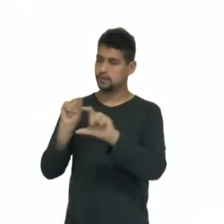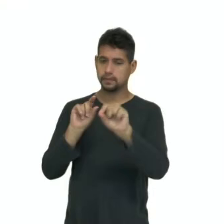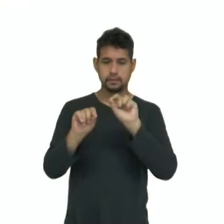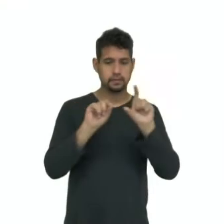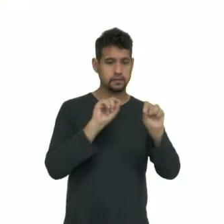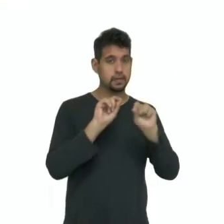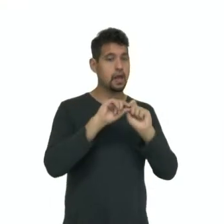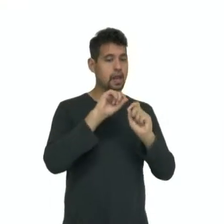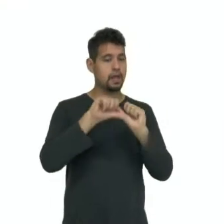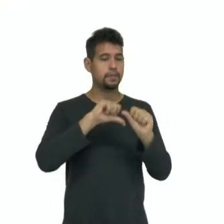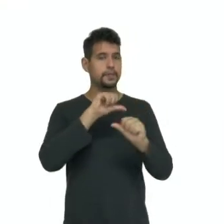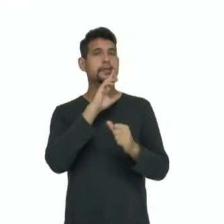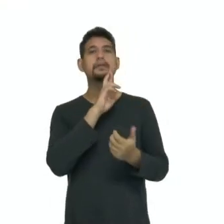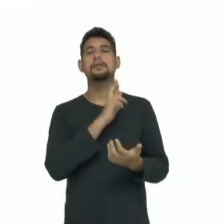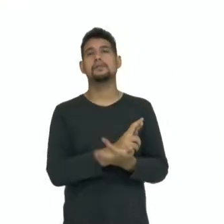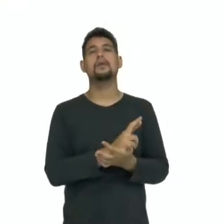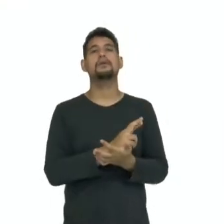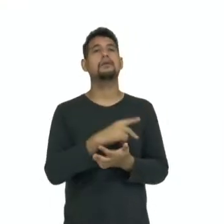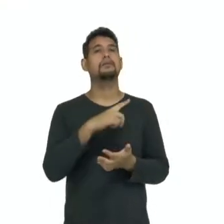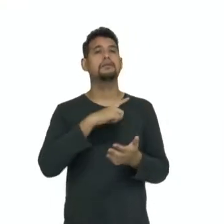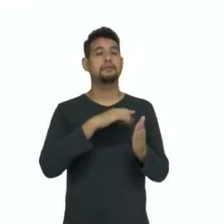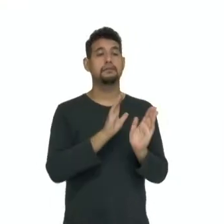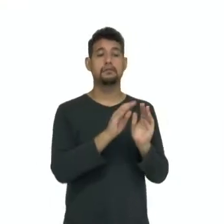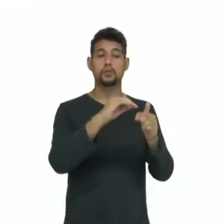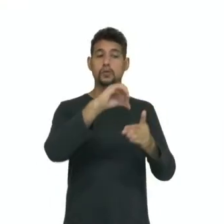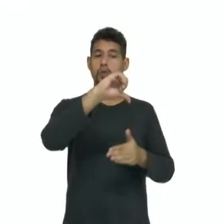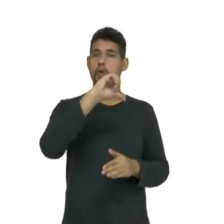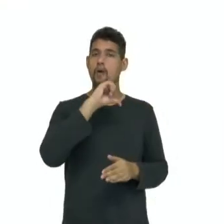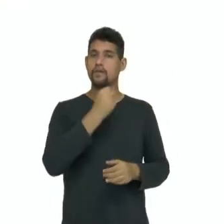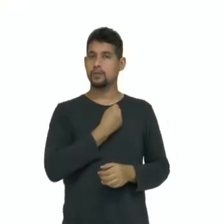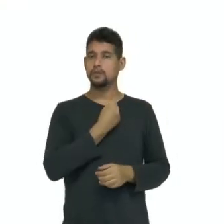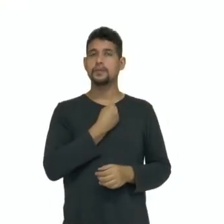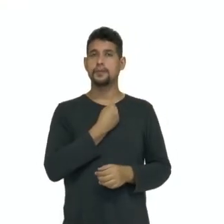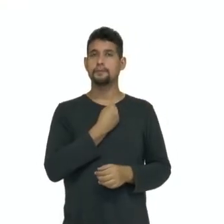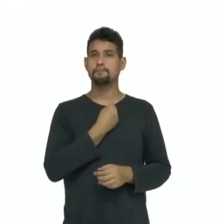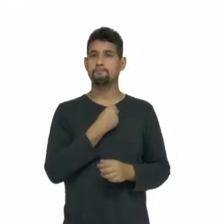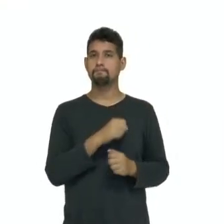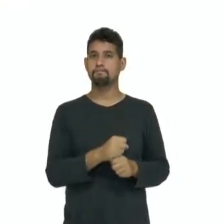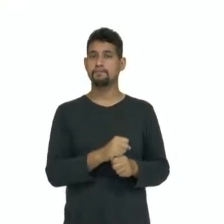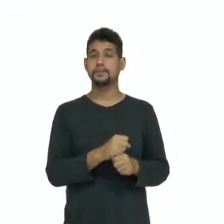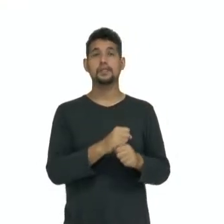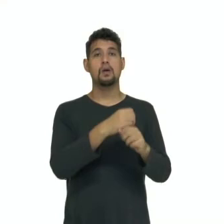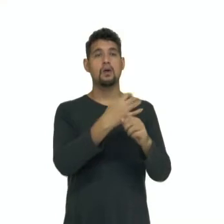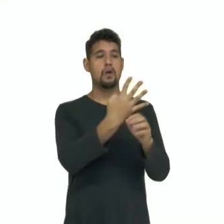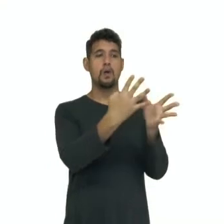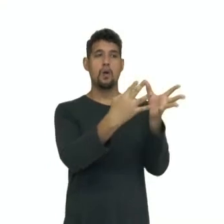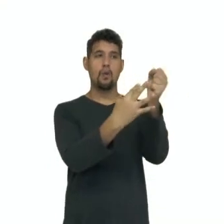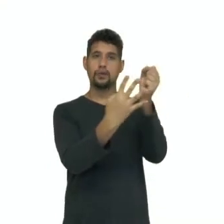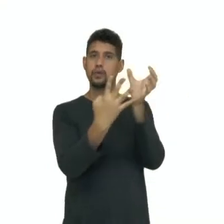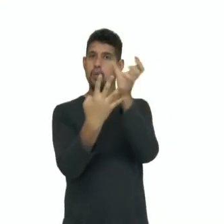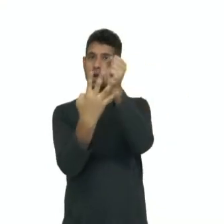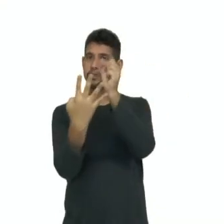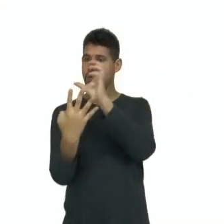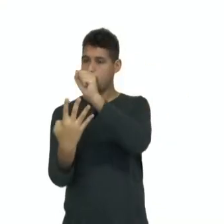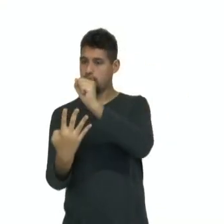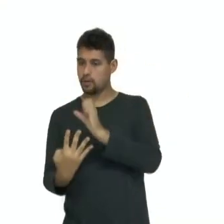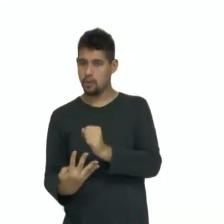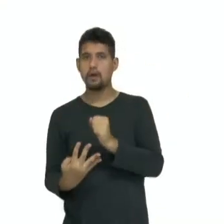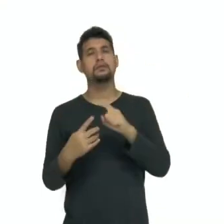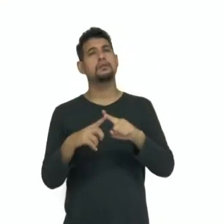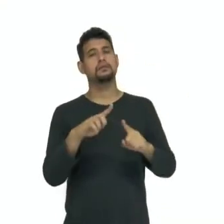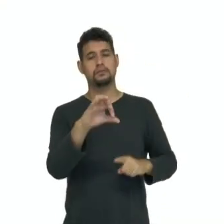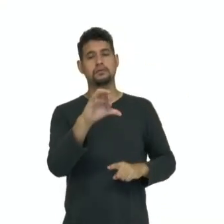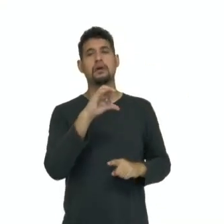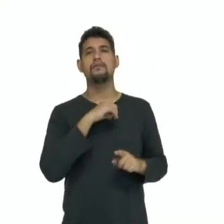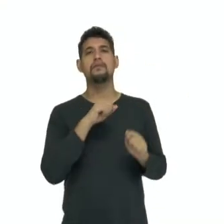altera o resultado, temos um arranjo de 9 números tomados 4 a 4. Então, eu vou ter um arranjo de 9, onde eu vou fazer